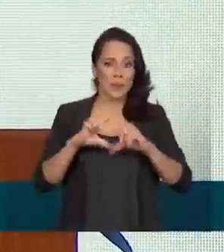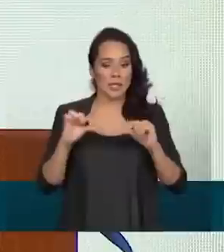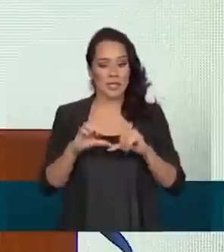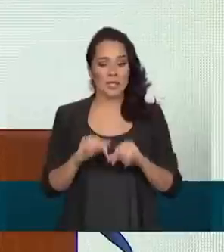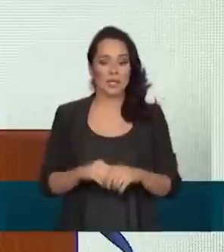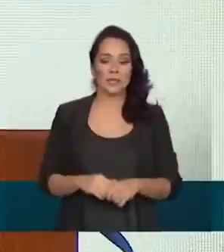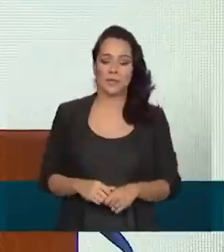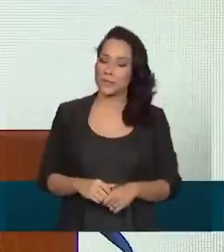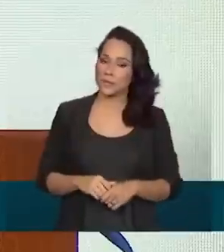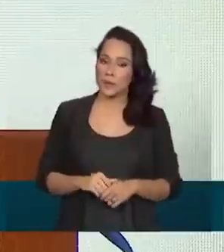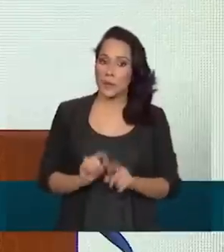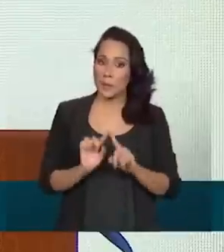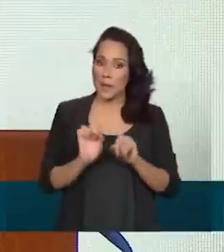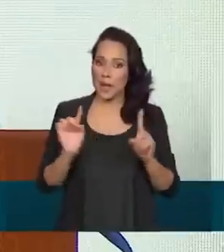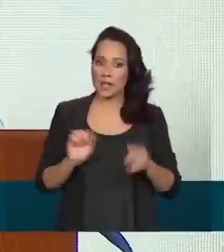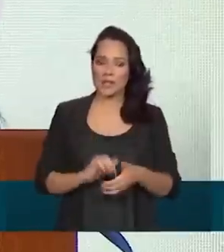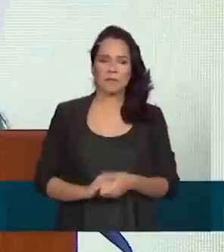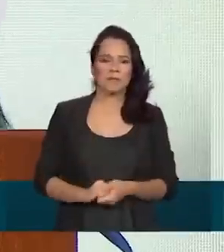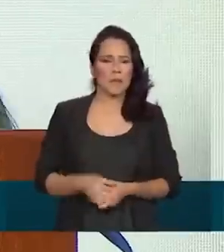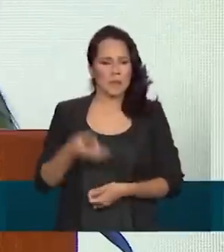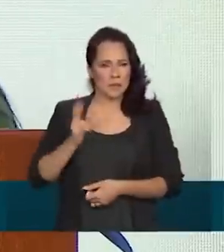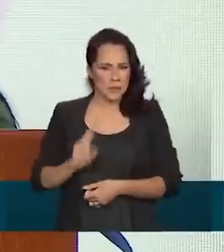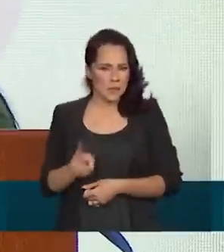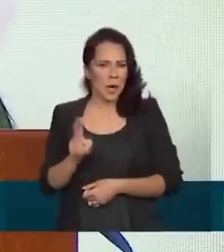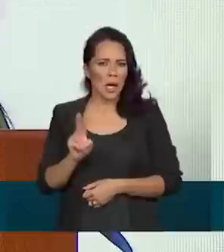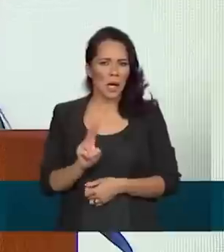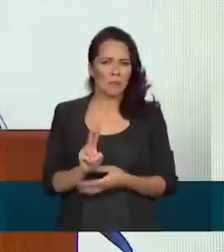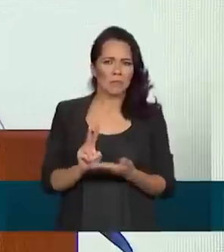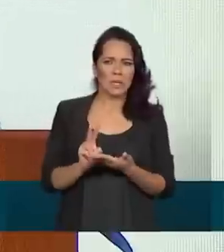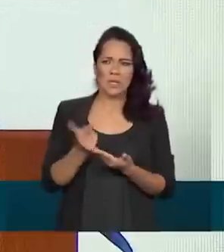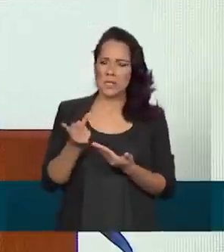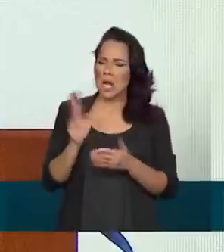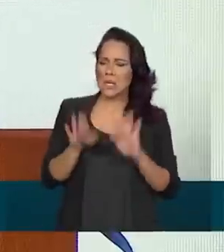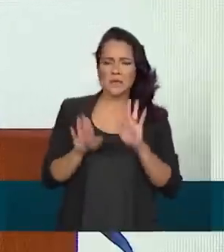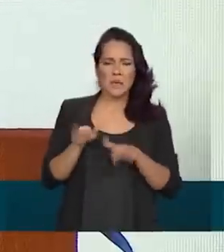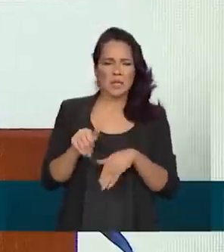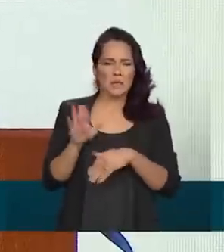Brasília. Porém, sempre menos